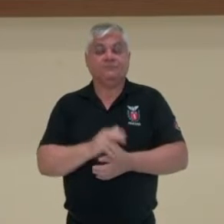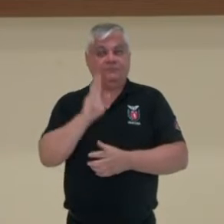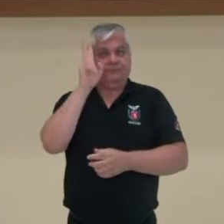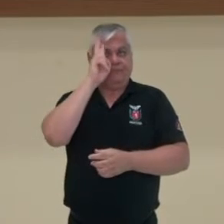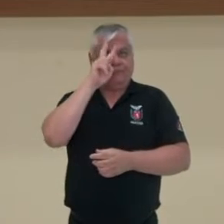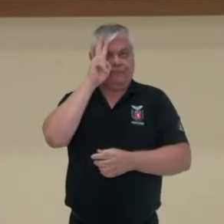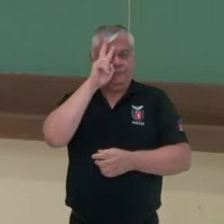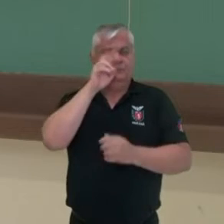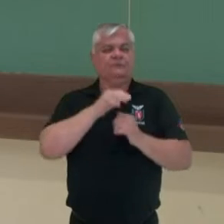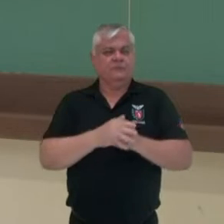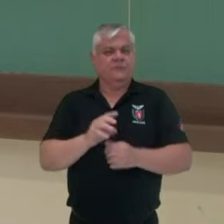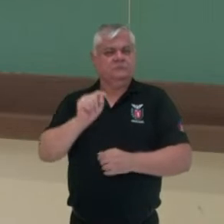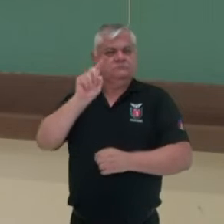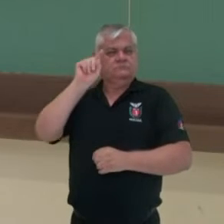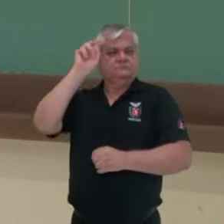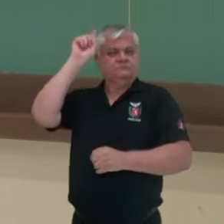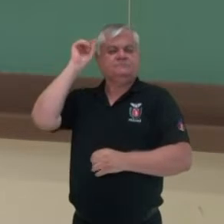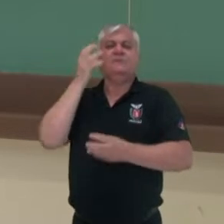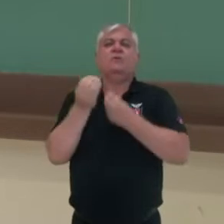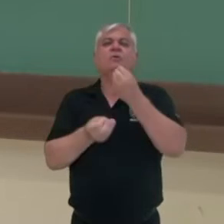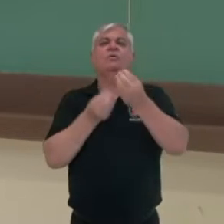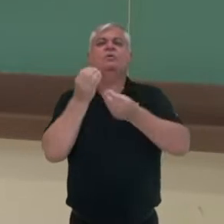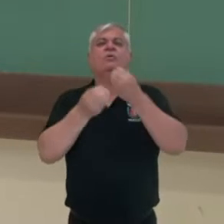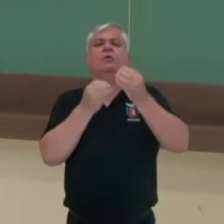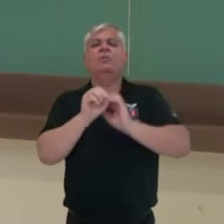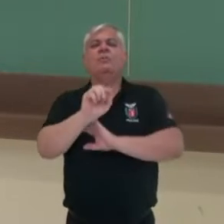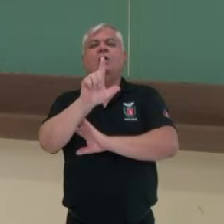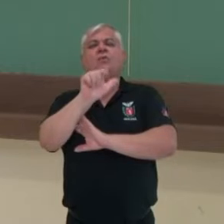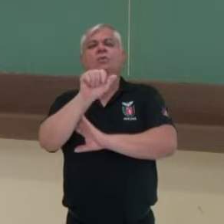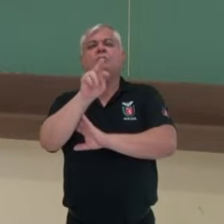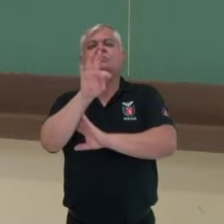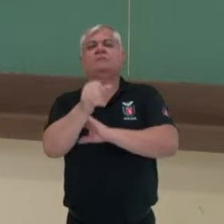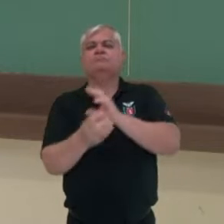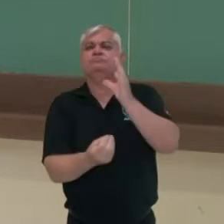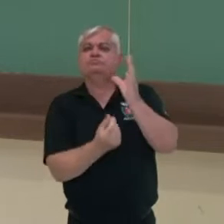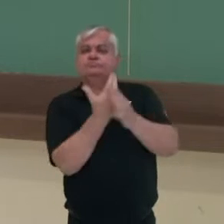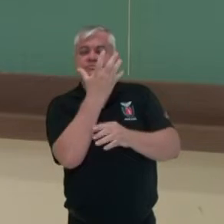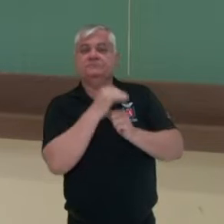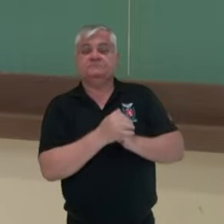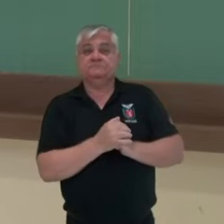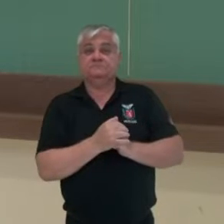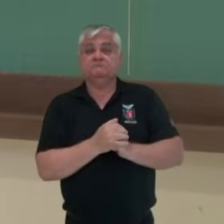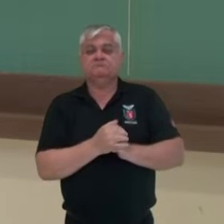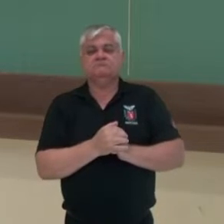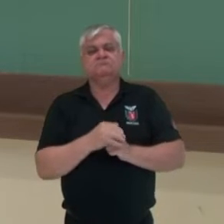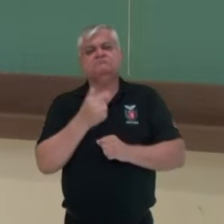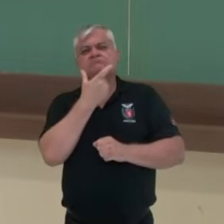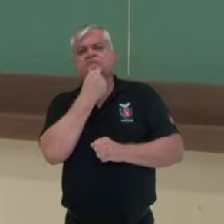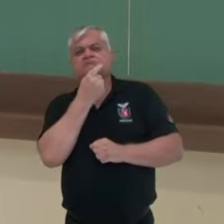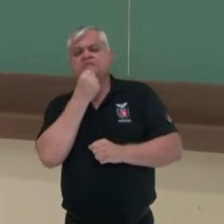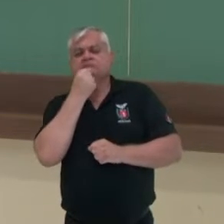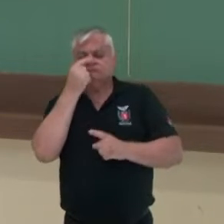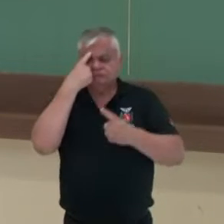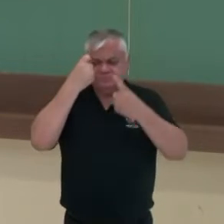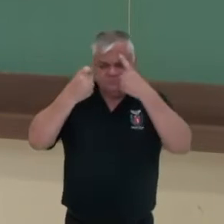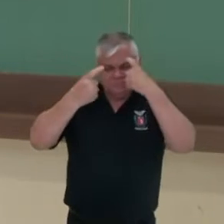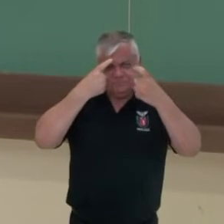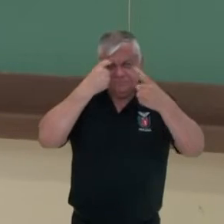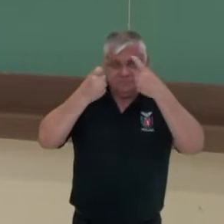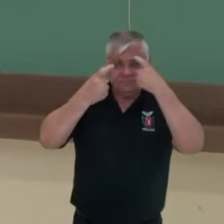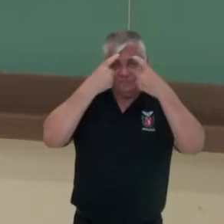então vamos falar um pouquinho da história e como que essas lutas desapareceram. Os humanos inventaram e reinventaram técnicas de combate